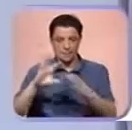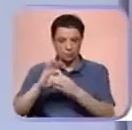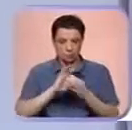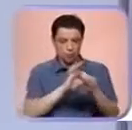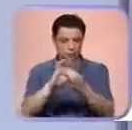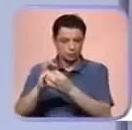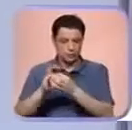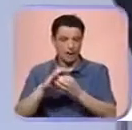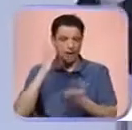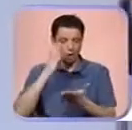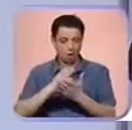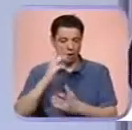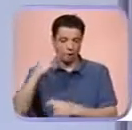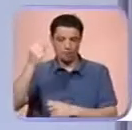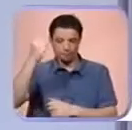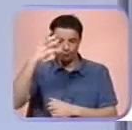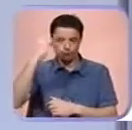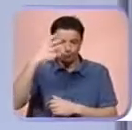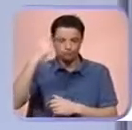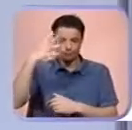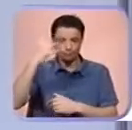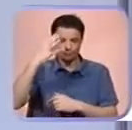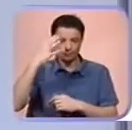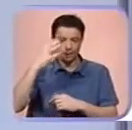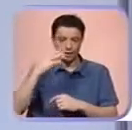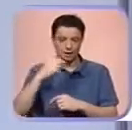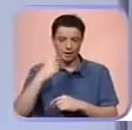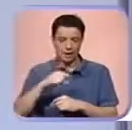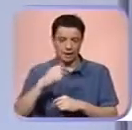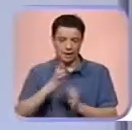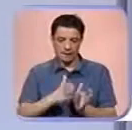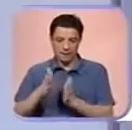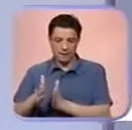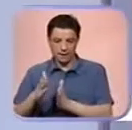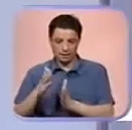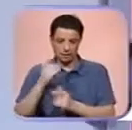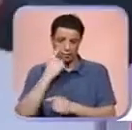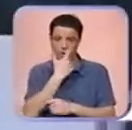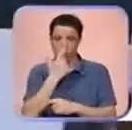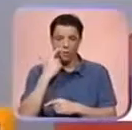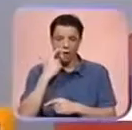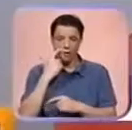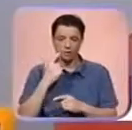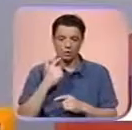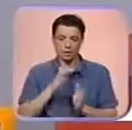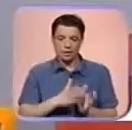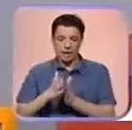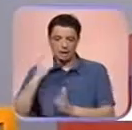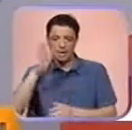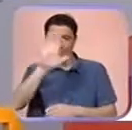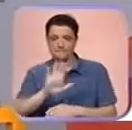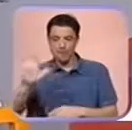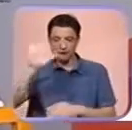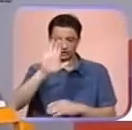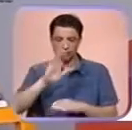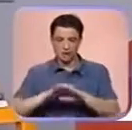olharem para a luzinha que pisca e o laser vai atuar na parte superficial do olho. Nós temos esta imagem da